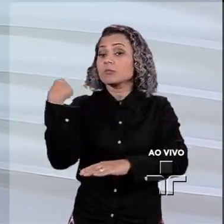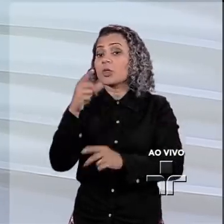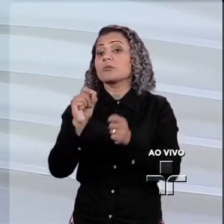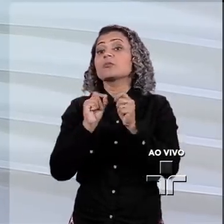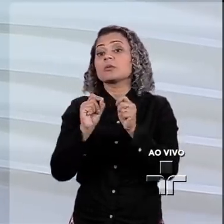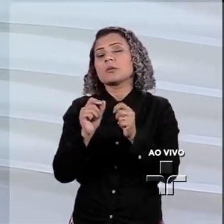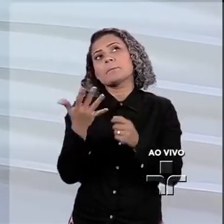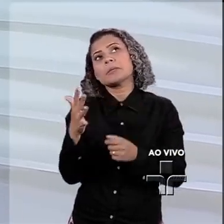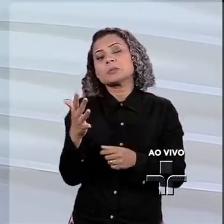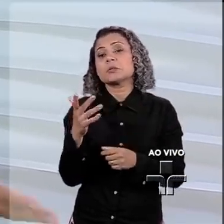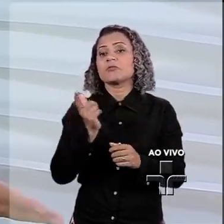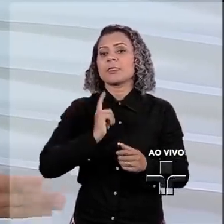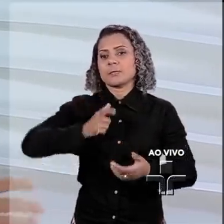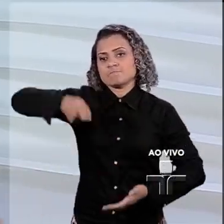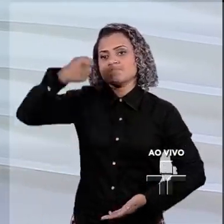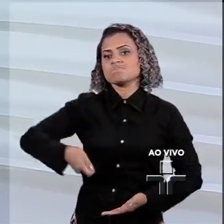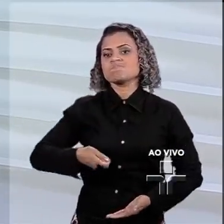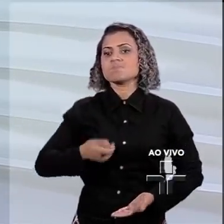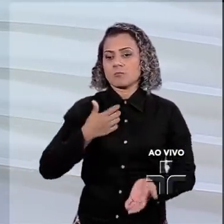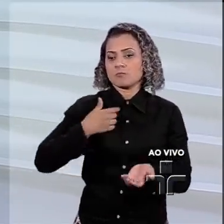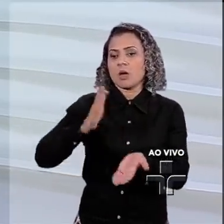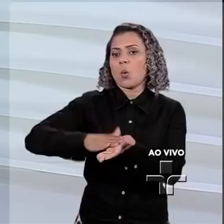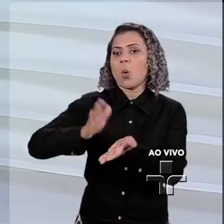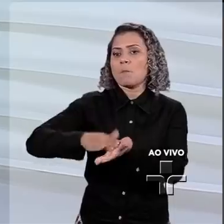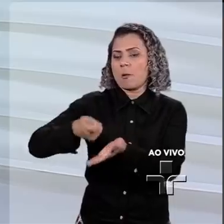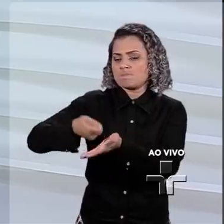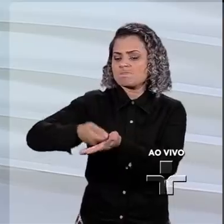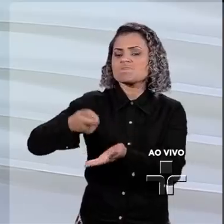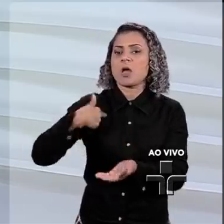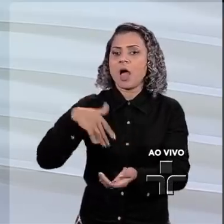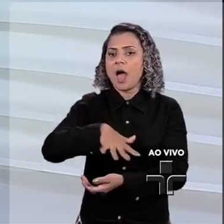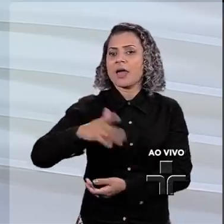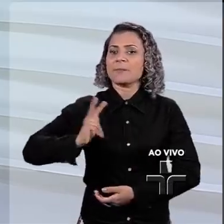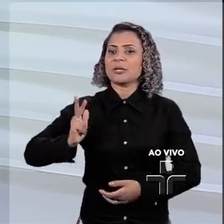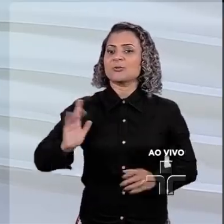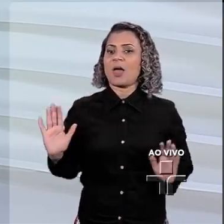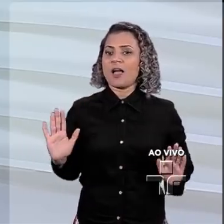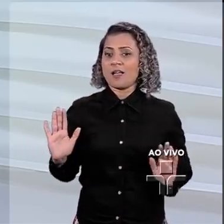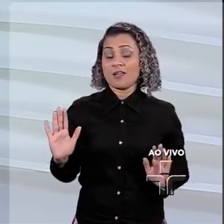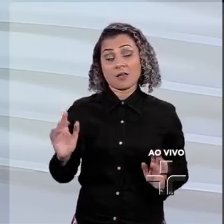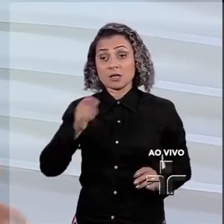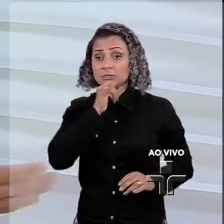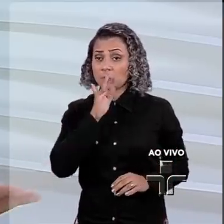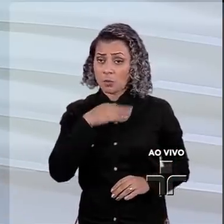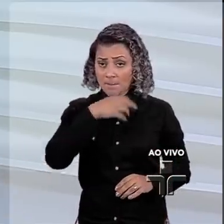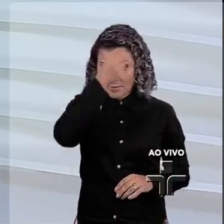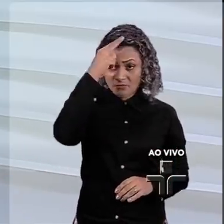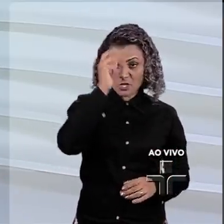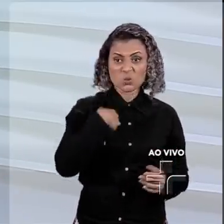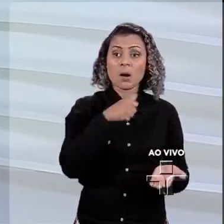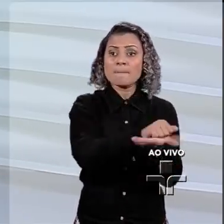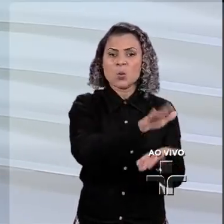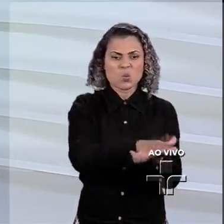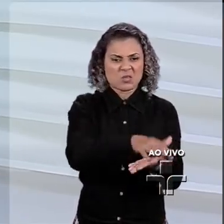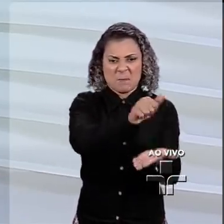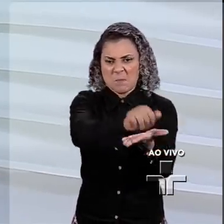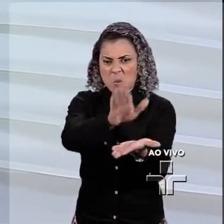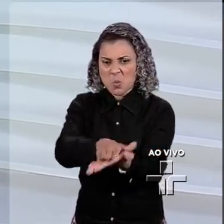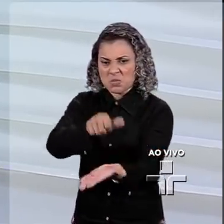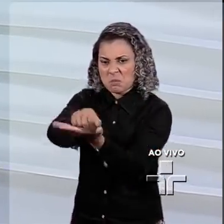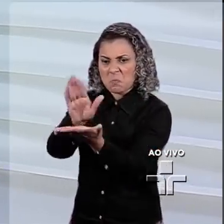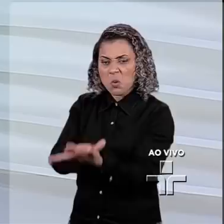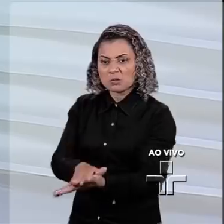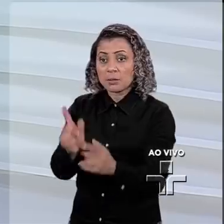vamos dizer assim, legitimidade de cobrar a mesma coisa do setor privado. Não tinha sentido a prefeitura sair multando se nem as nossas